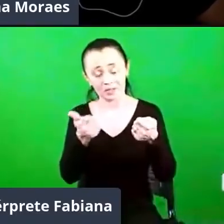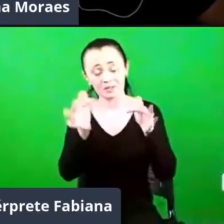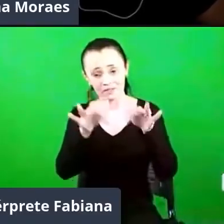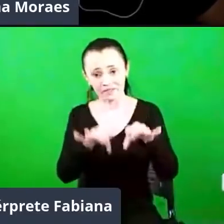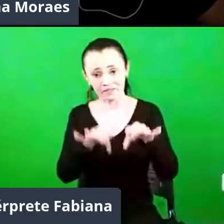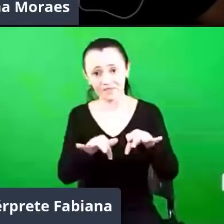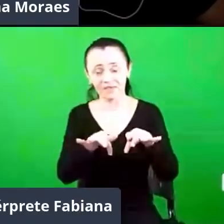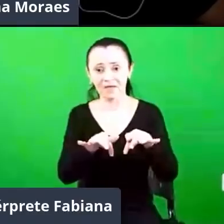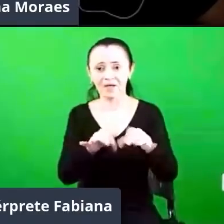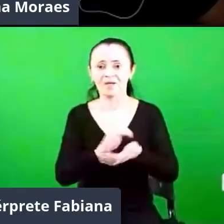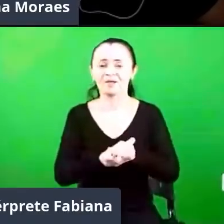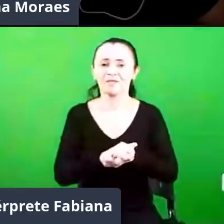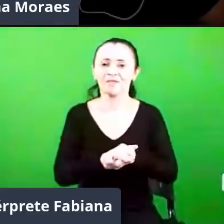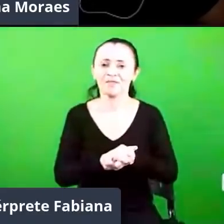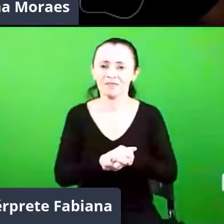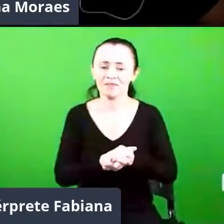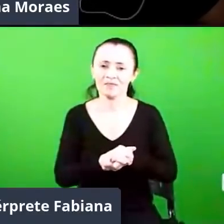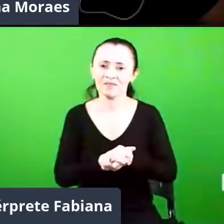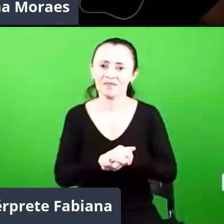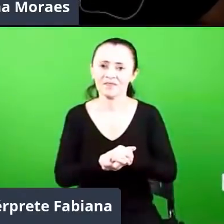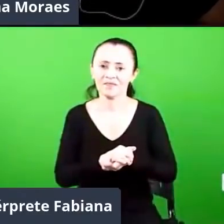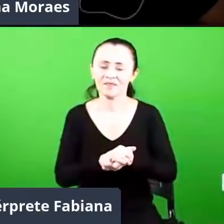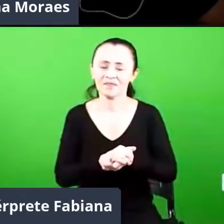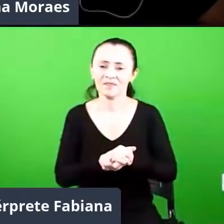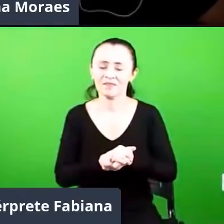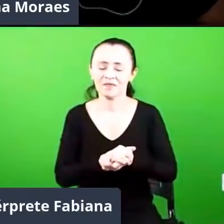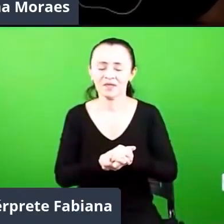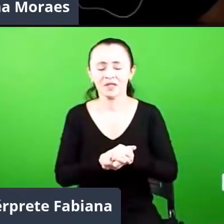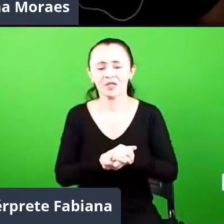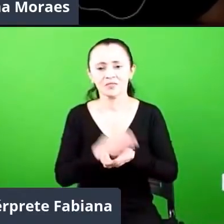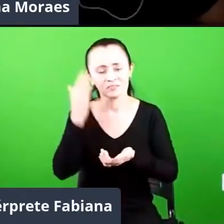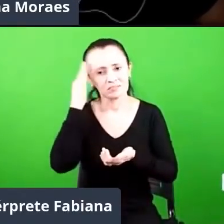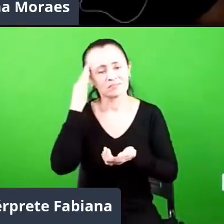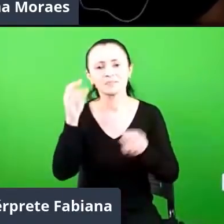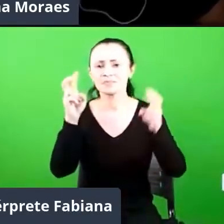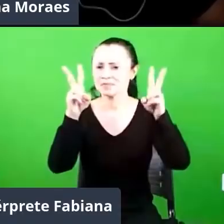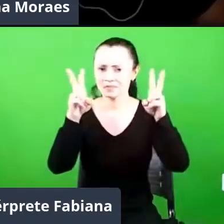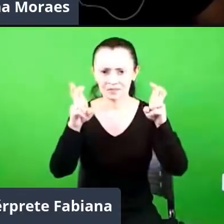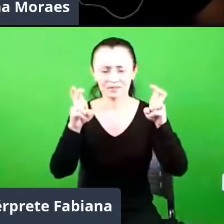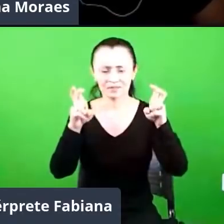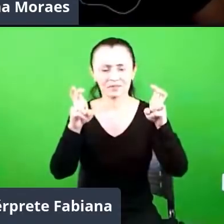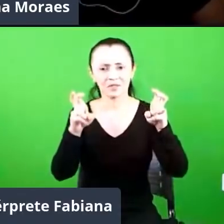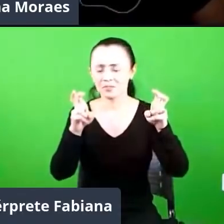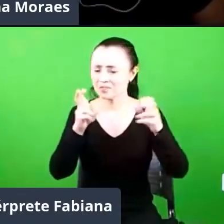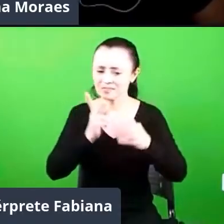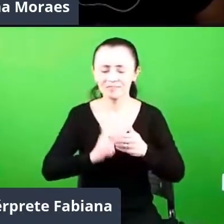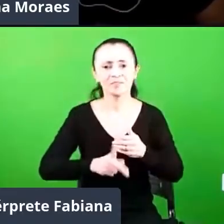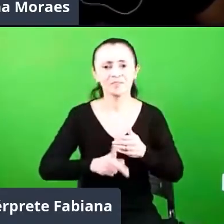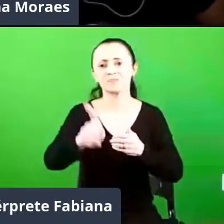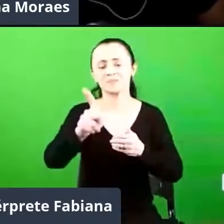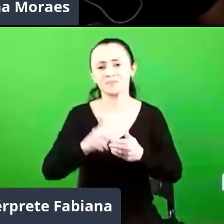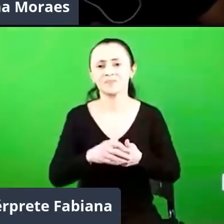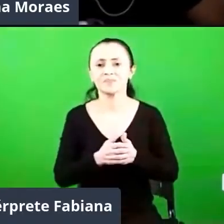Sei que esse assunto não se esgota. Vai borbulhar, não se esgota e vai borbulhar mais ainda, né?